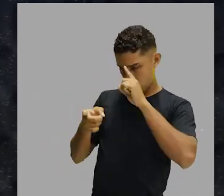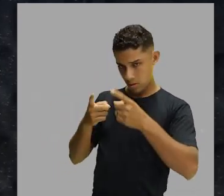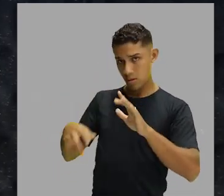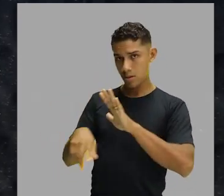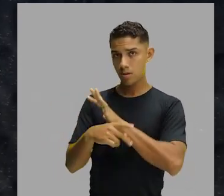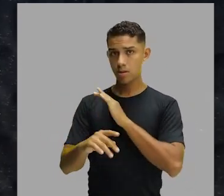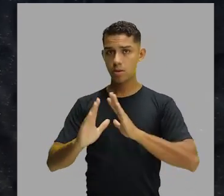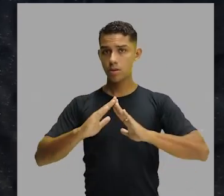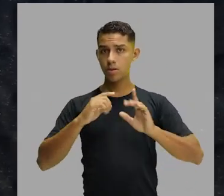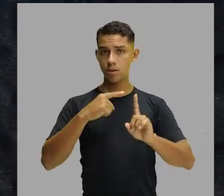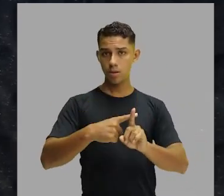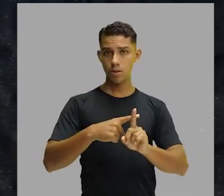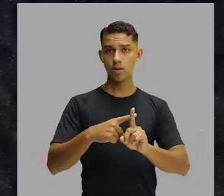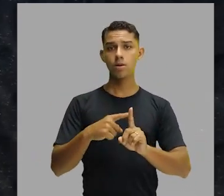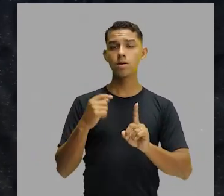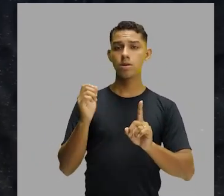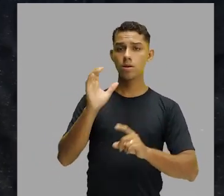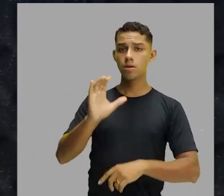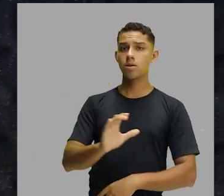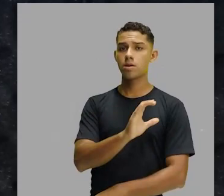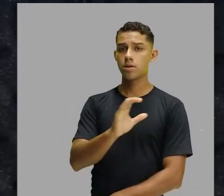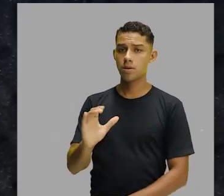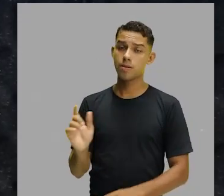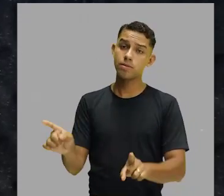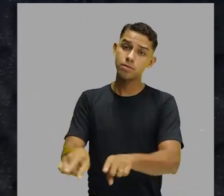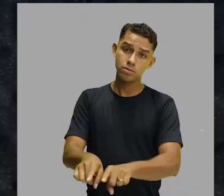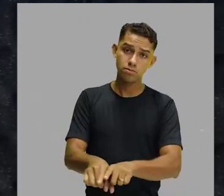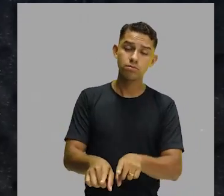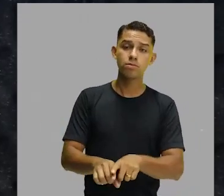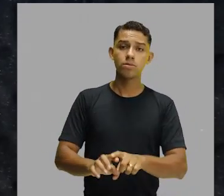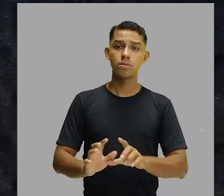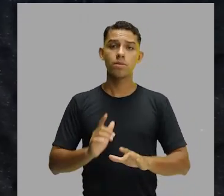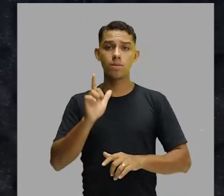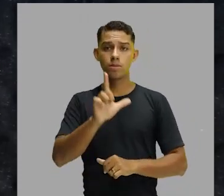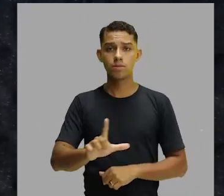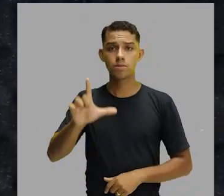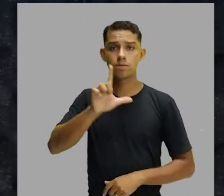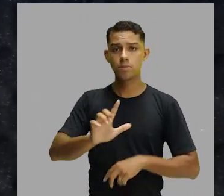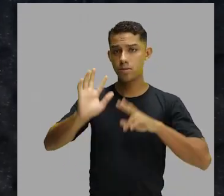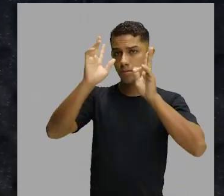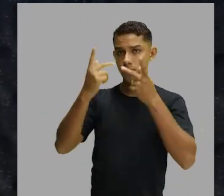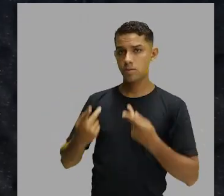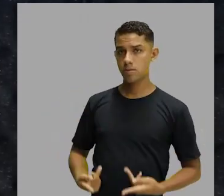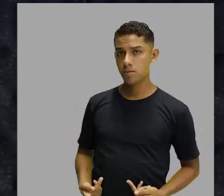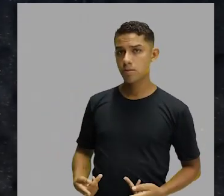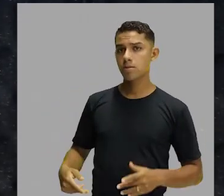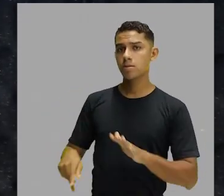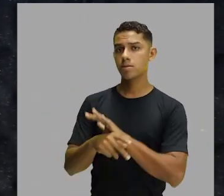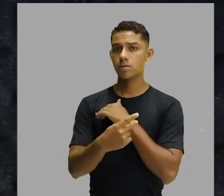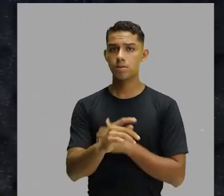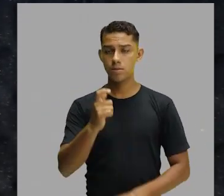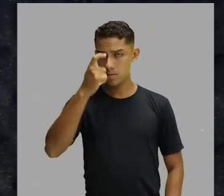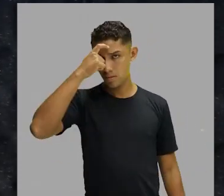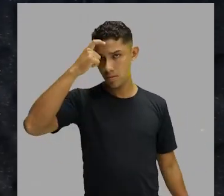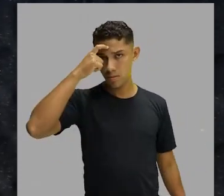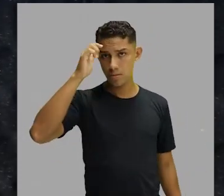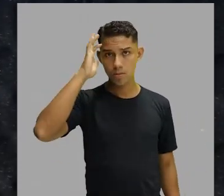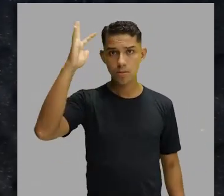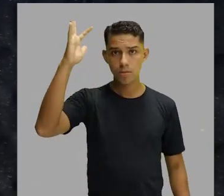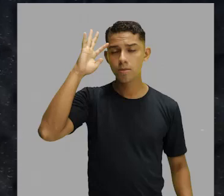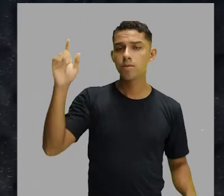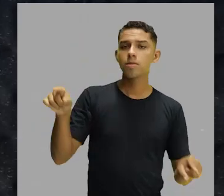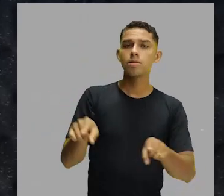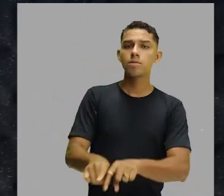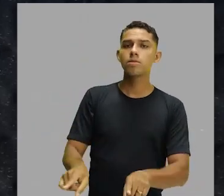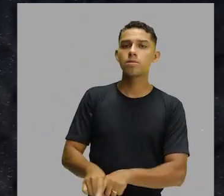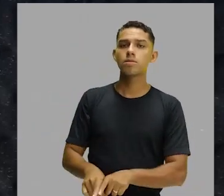Então, esse humanismo, ele é um movimento também intelectual, certo? Artístico, que aconteceu. E a gente chama também